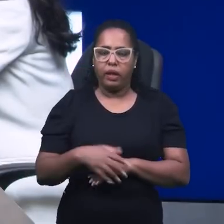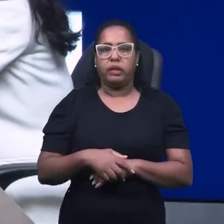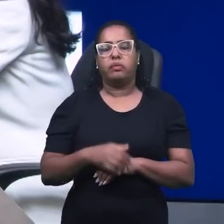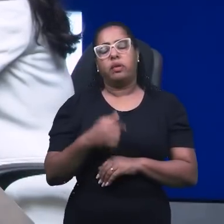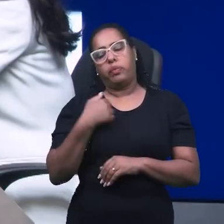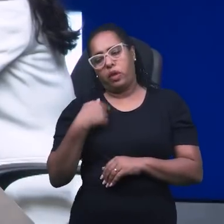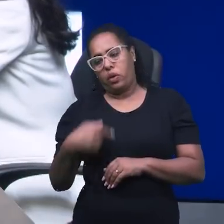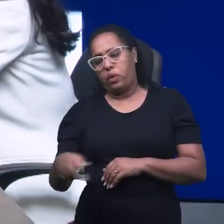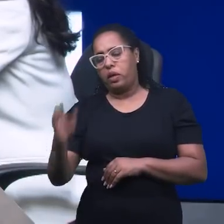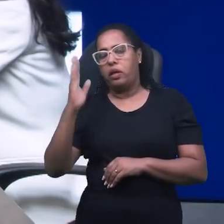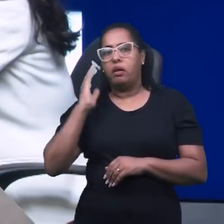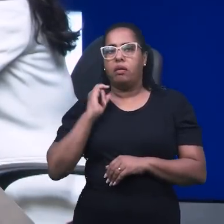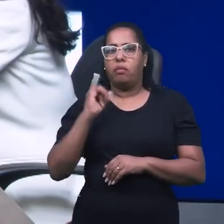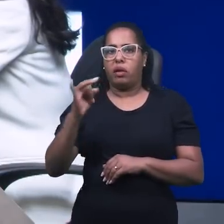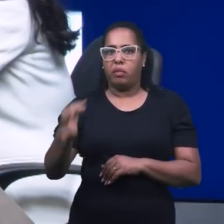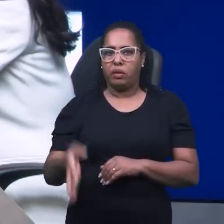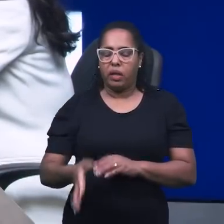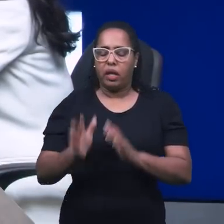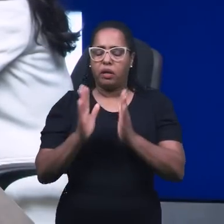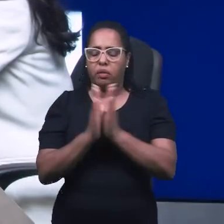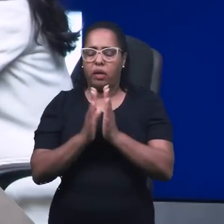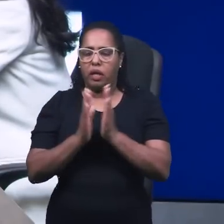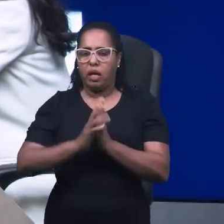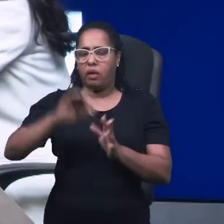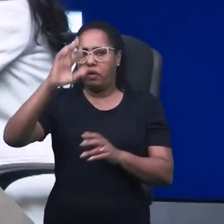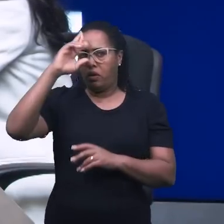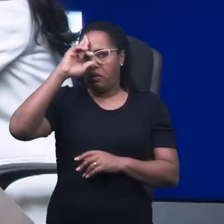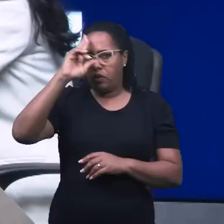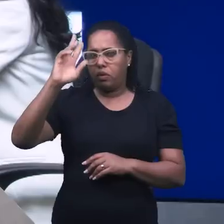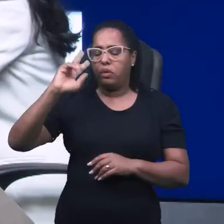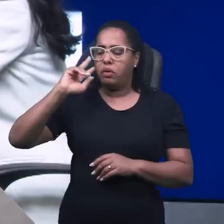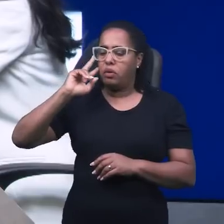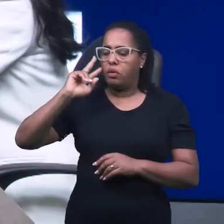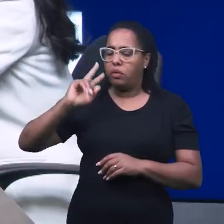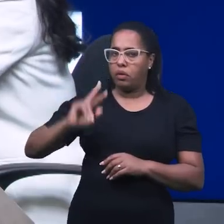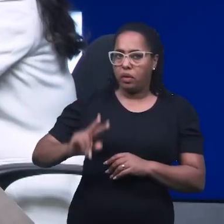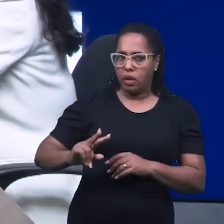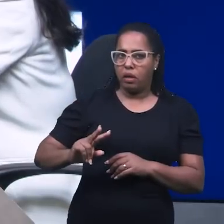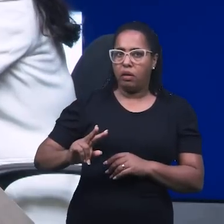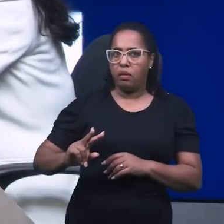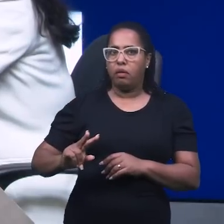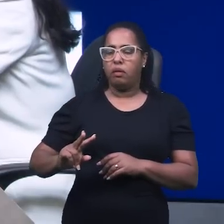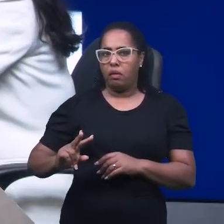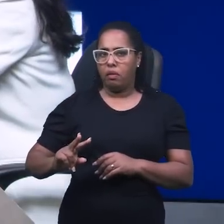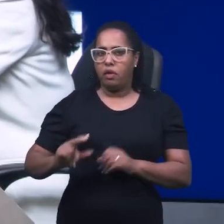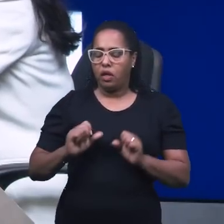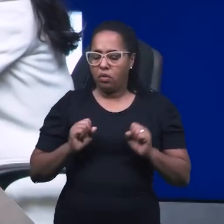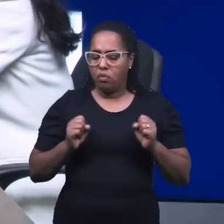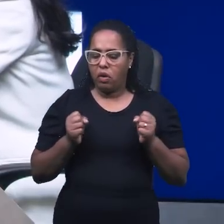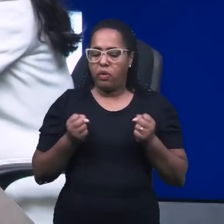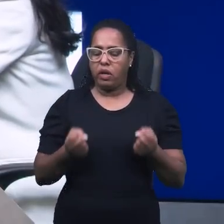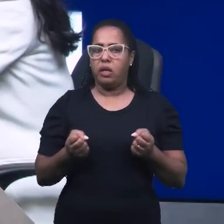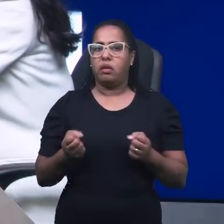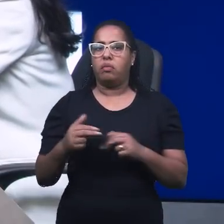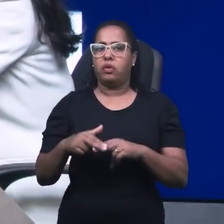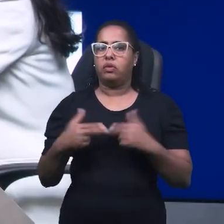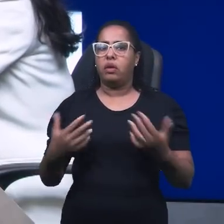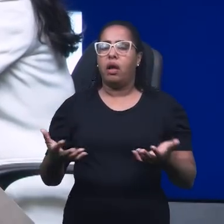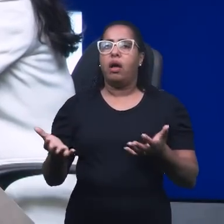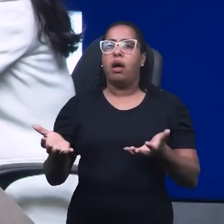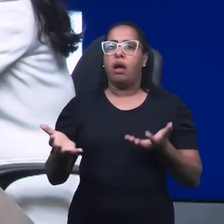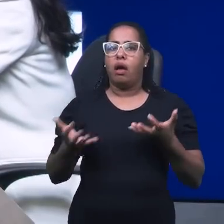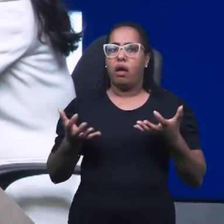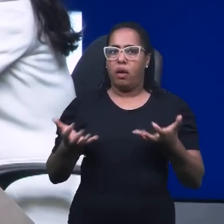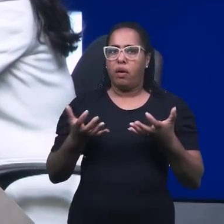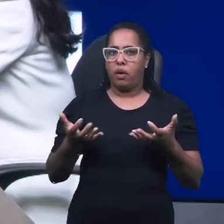eu ia para madrugada. Ia lá buscar e falava: Senhor, o Senhor está vendo o meu sacrifício, mas é porque eu quero